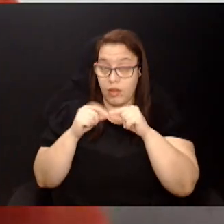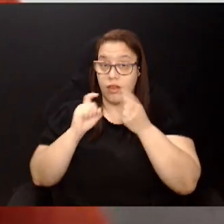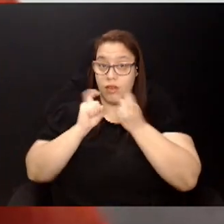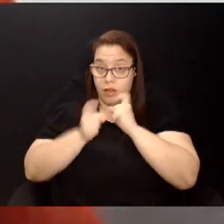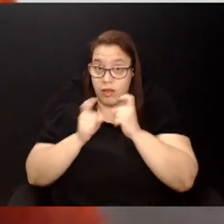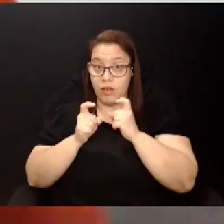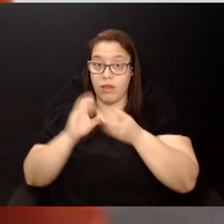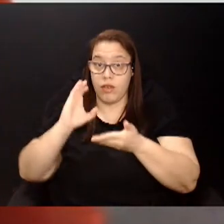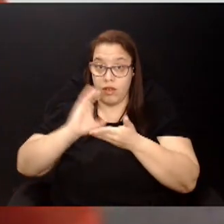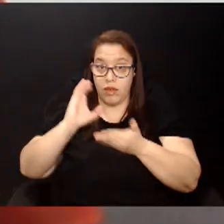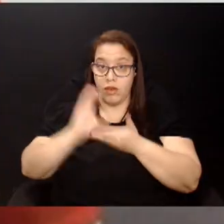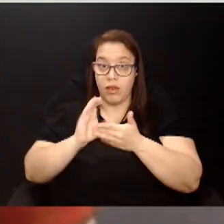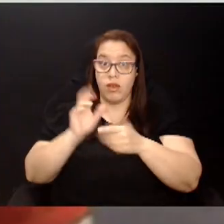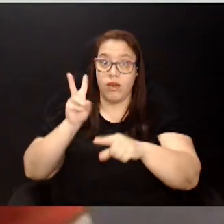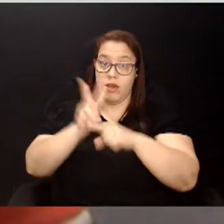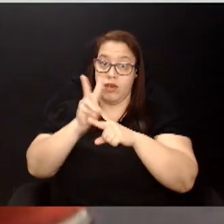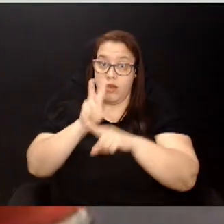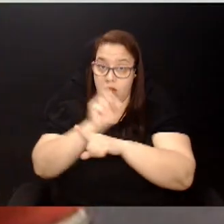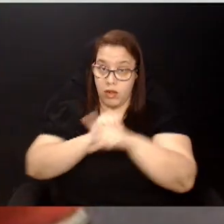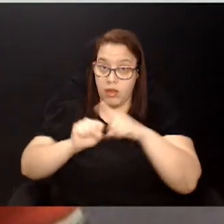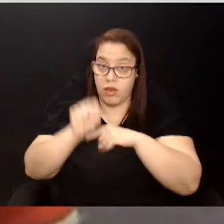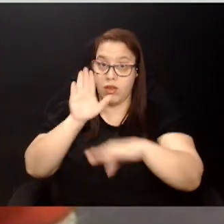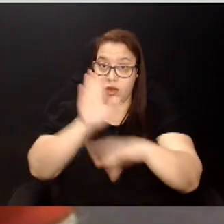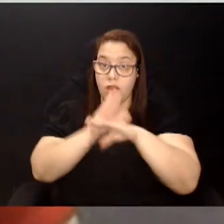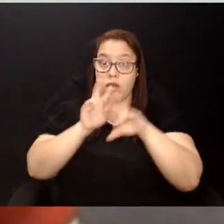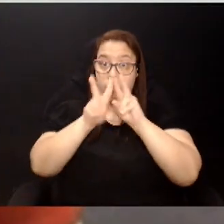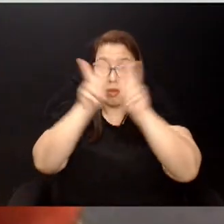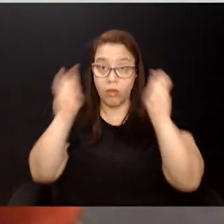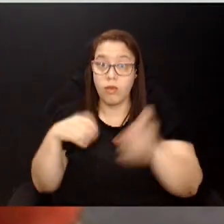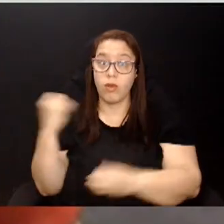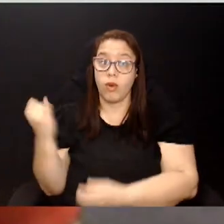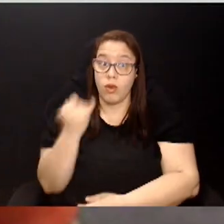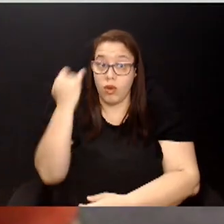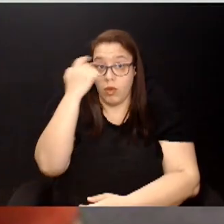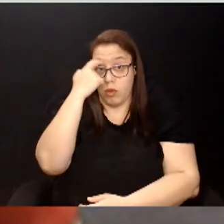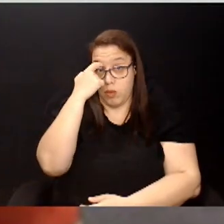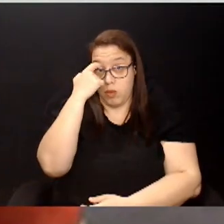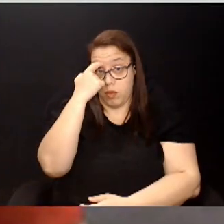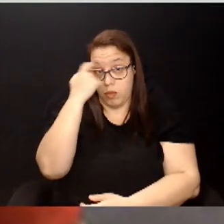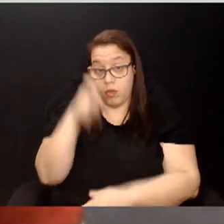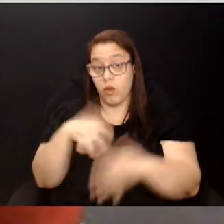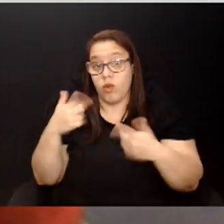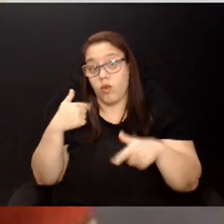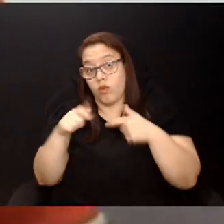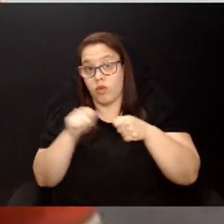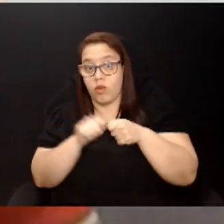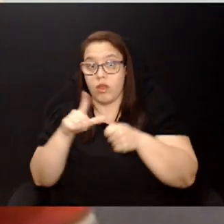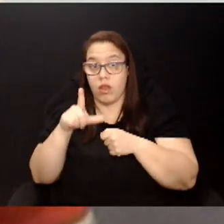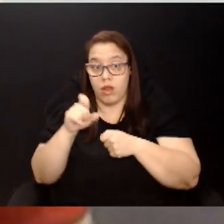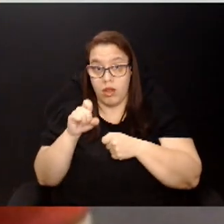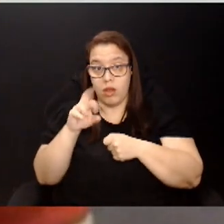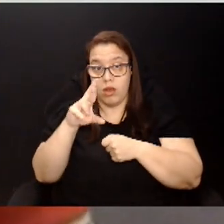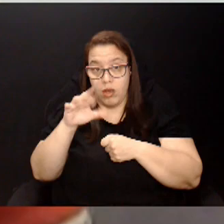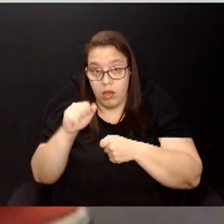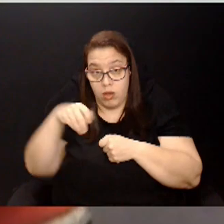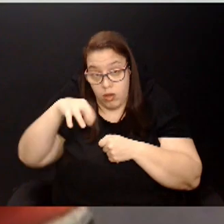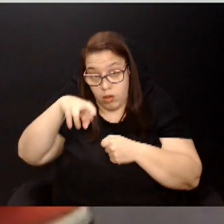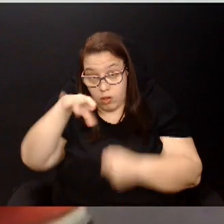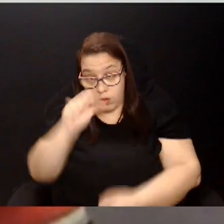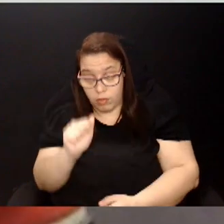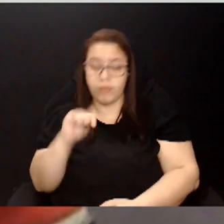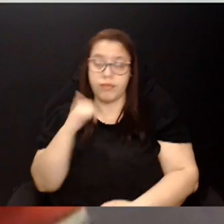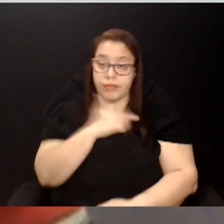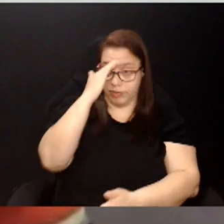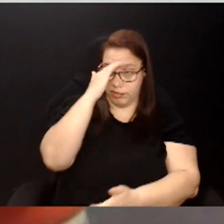Nacional de Assistência Social, mas é um tema de grande importância, sobre o qual nós trabalhamos na Laramara constantemente, porque a gente acredita, né,